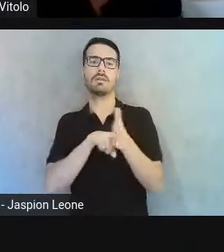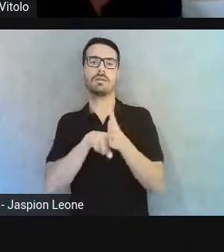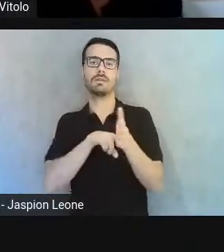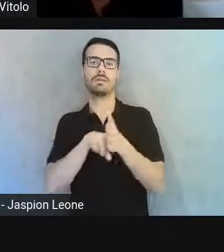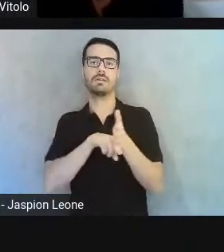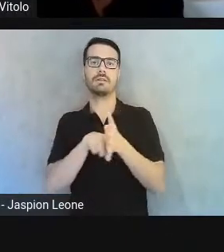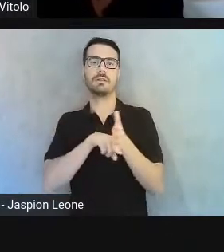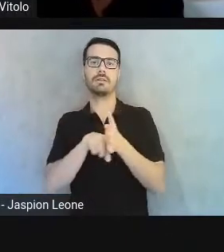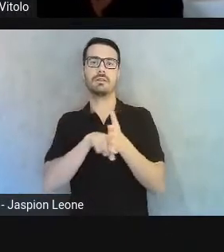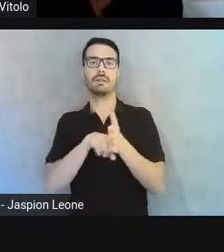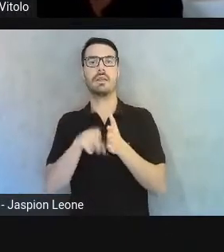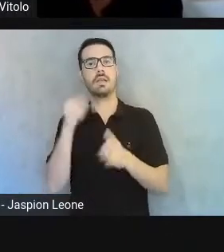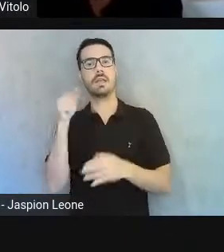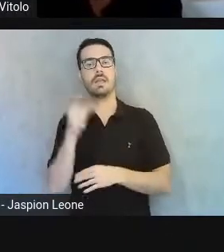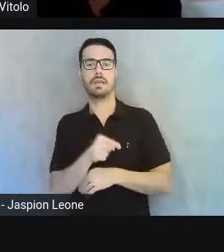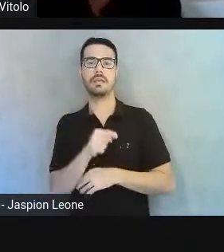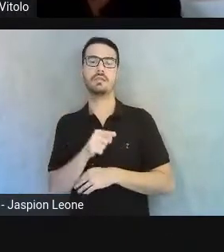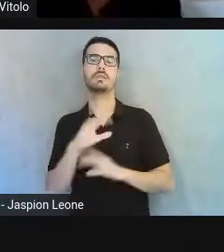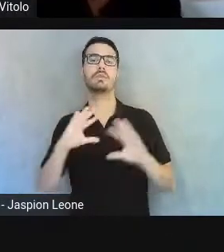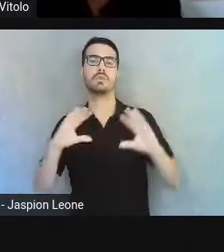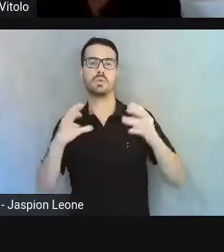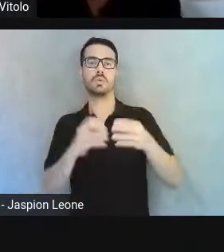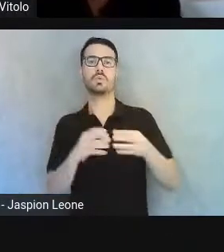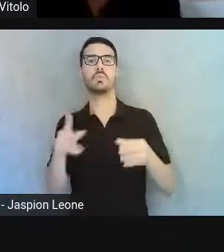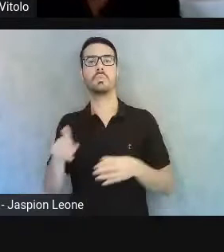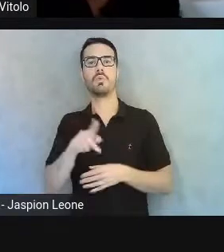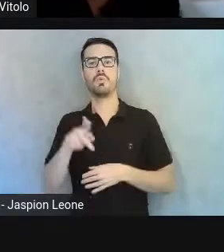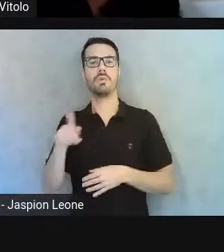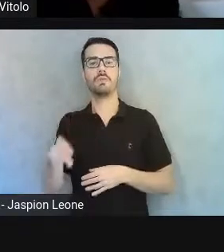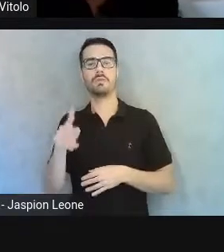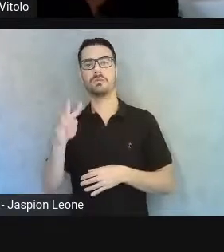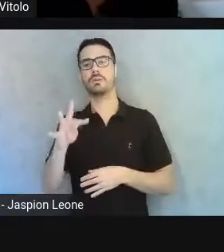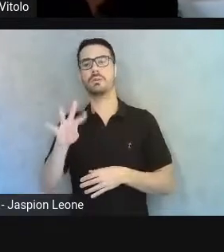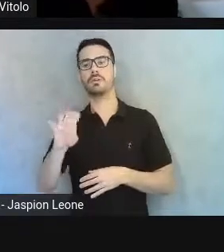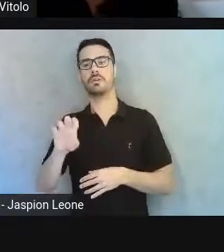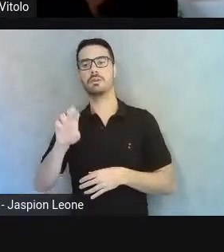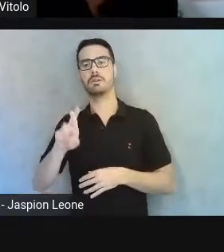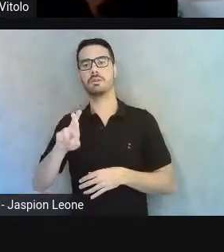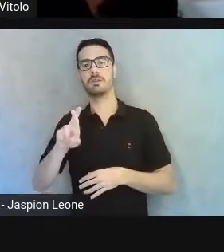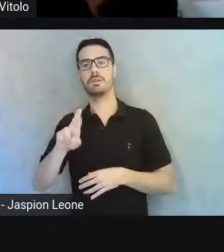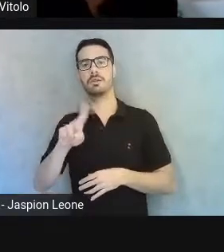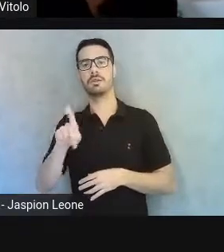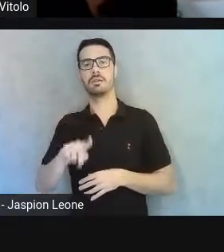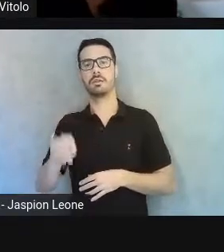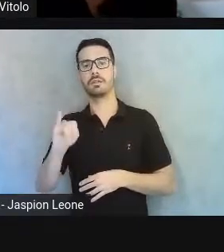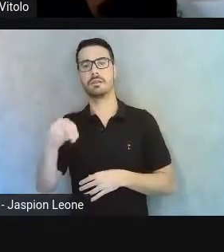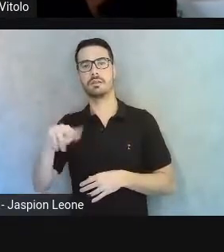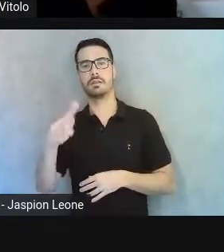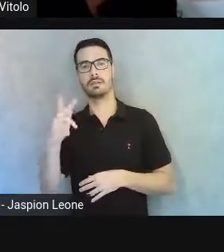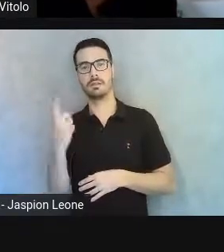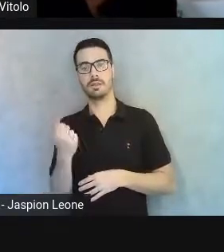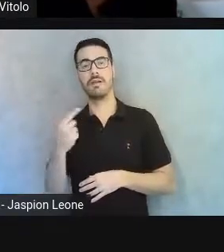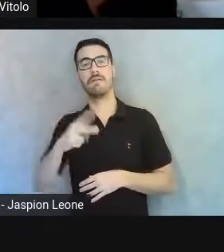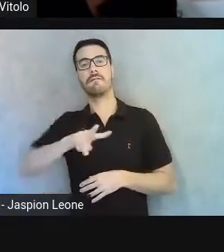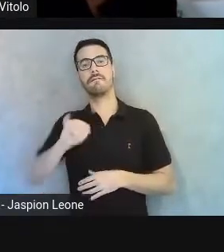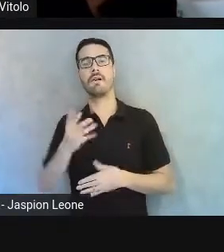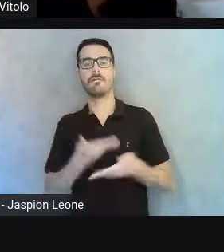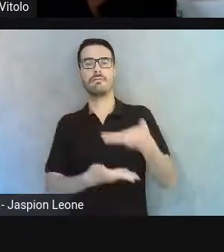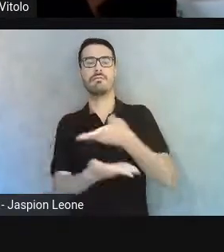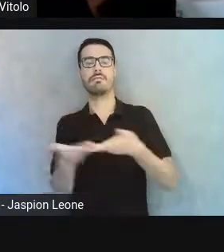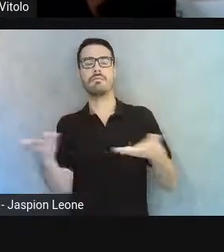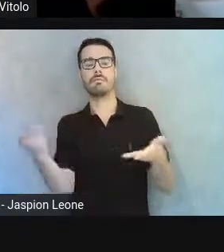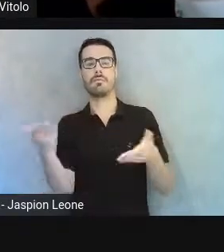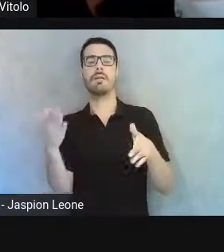Esse time é formado pela professora Terezinha, que vai mediar o debate, e